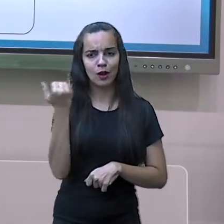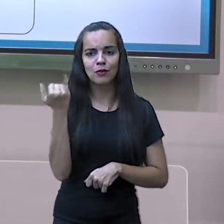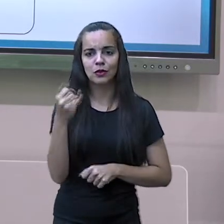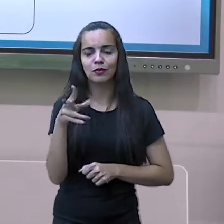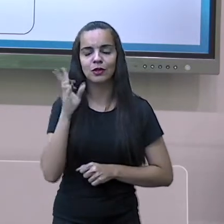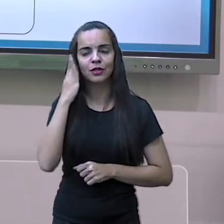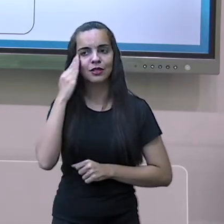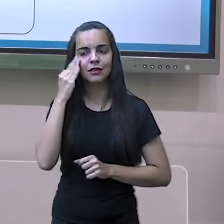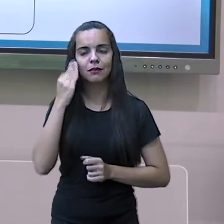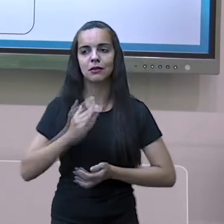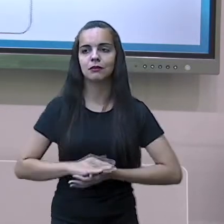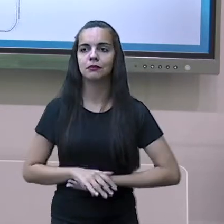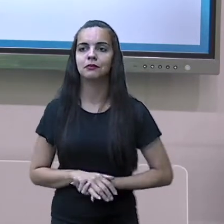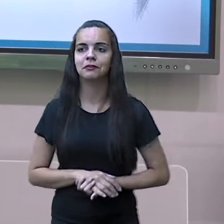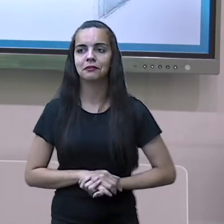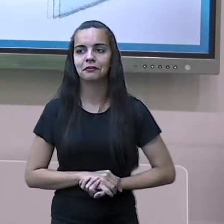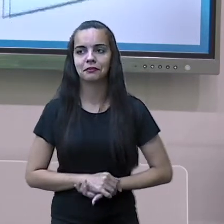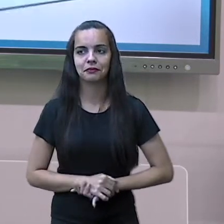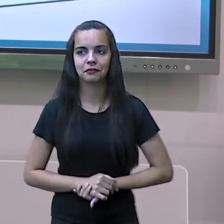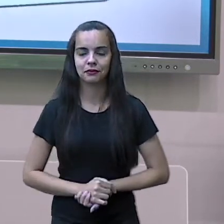importante.